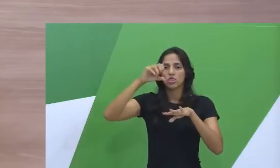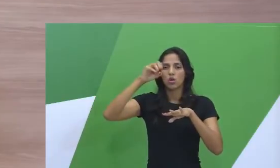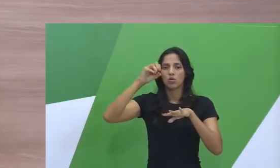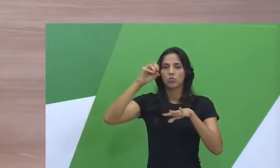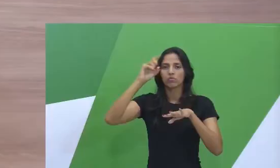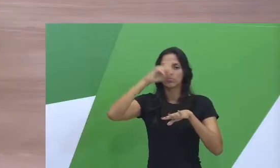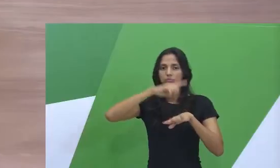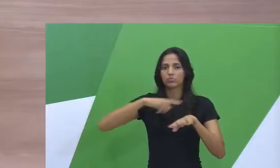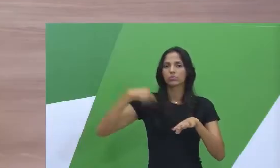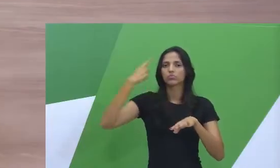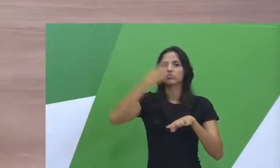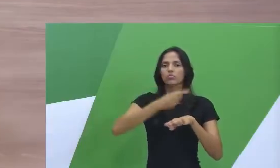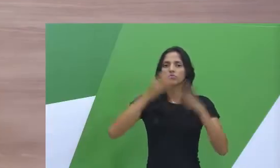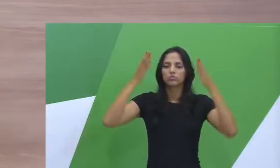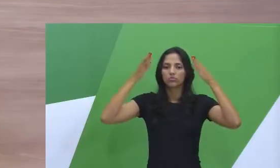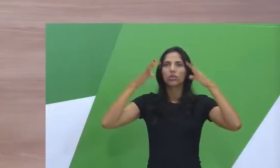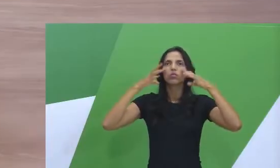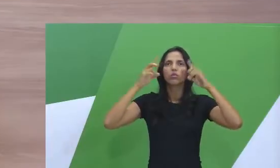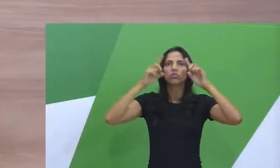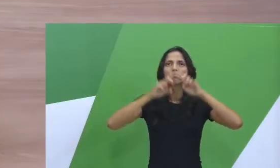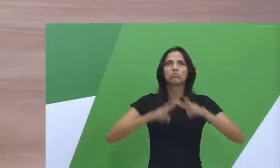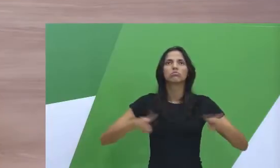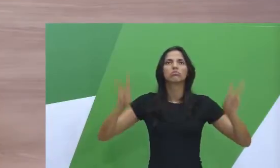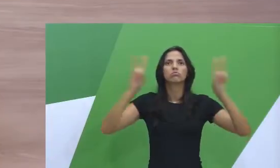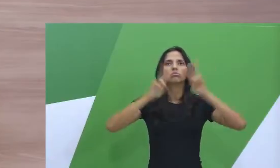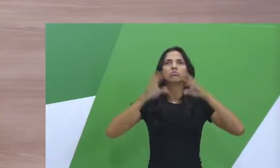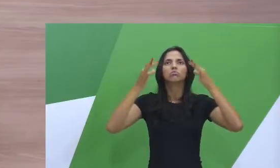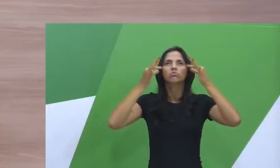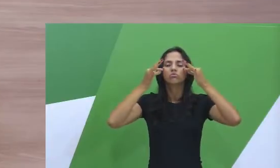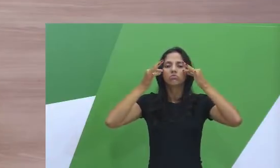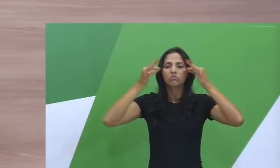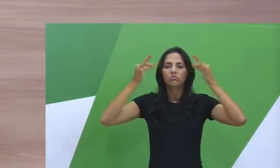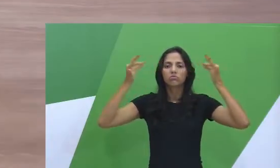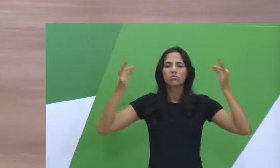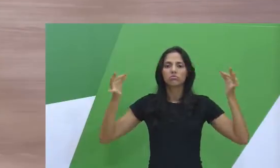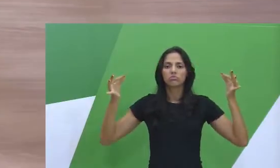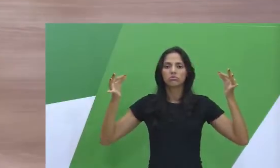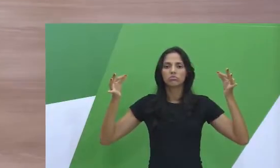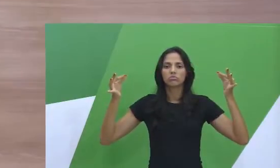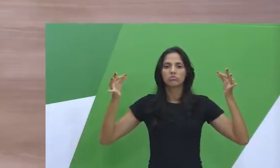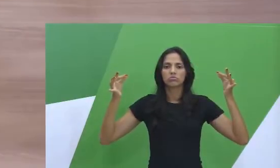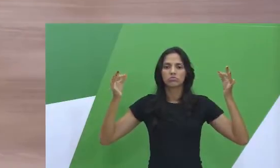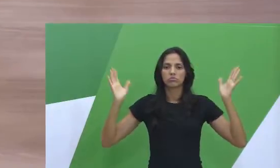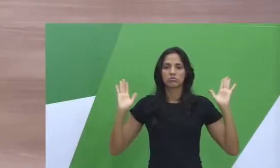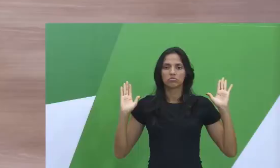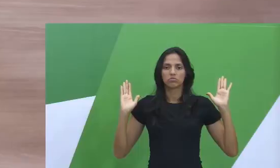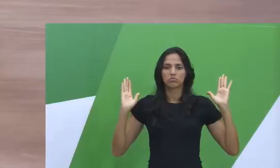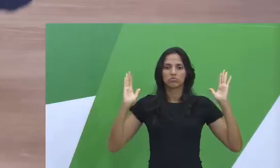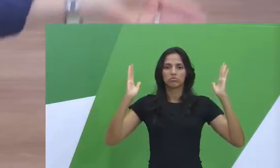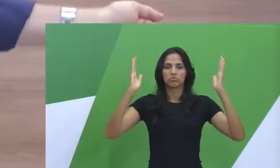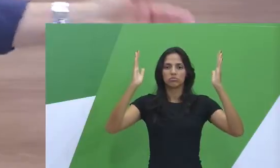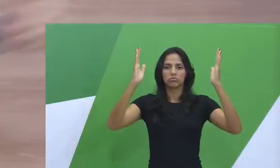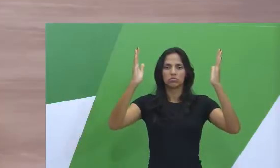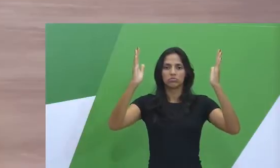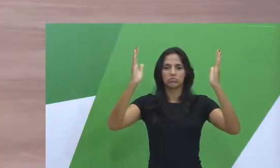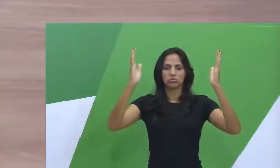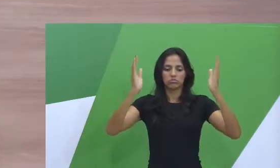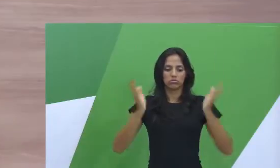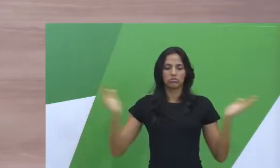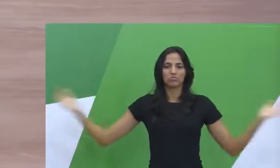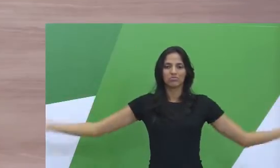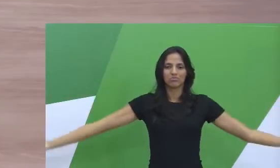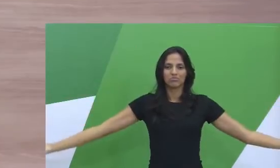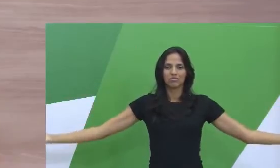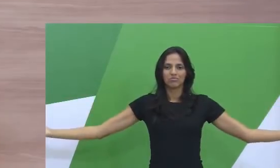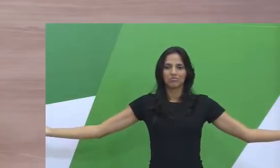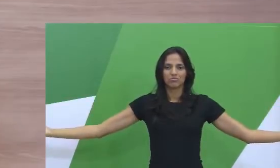é o nosso melhor campo visual. Olha aqui, nosso melhor campo visual. Quando eu faço assim, ó, nosso melhor